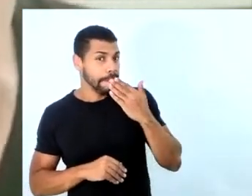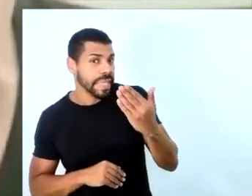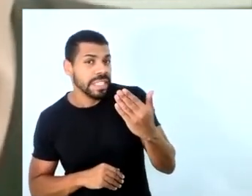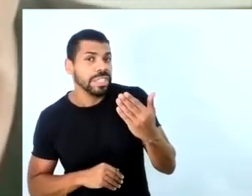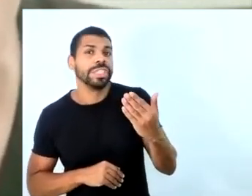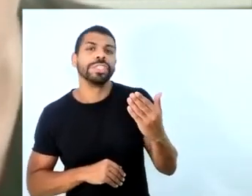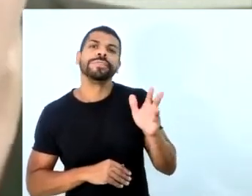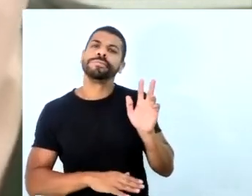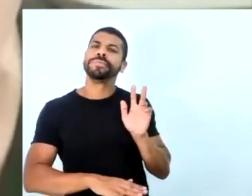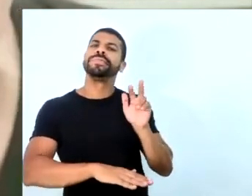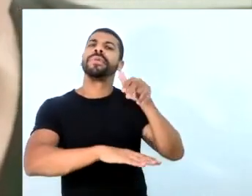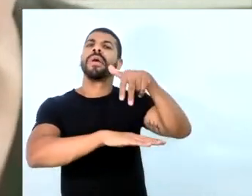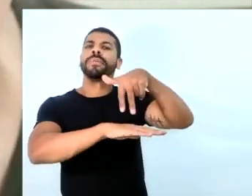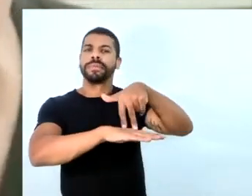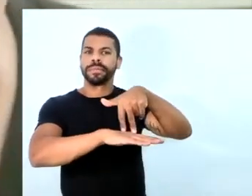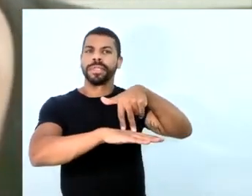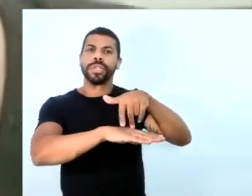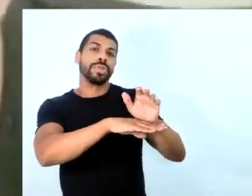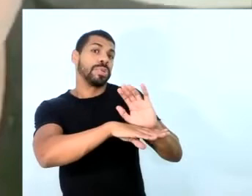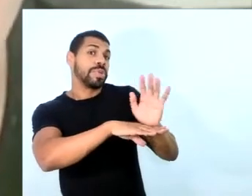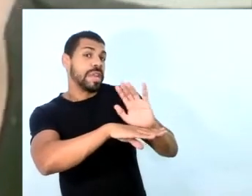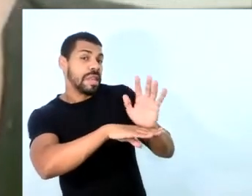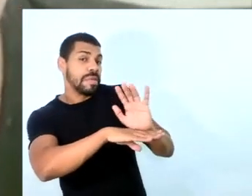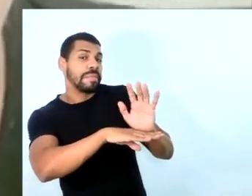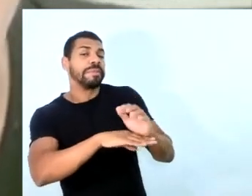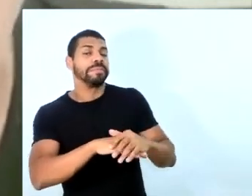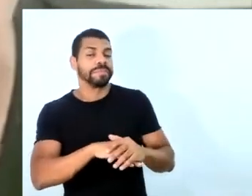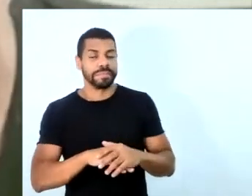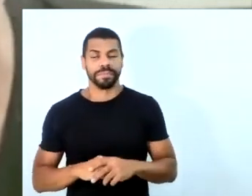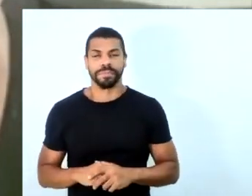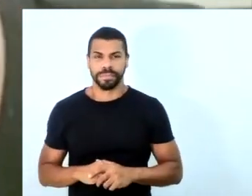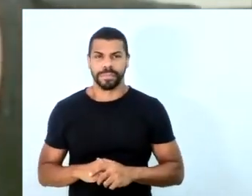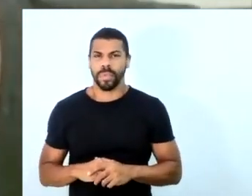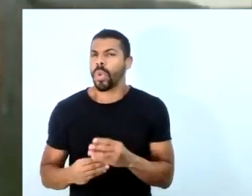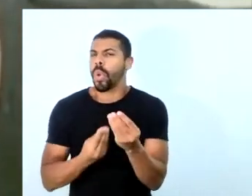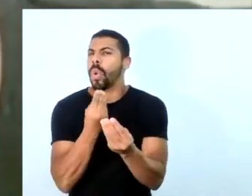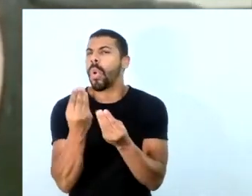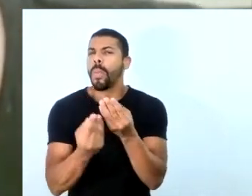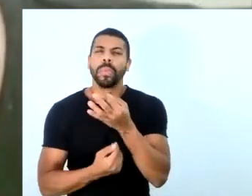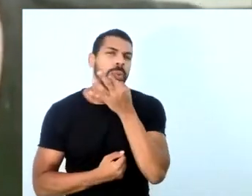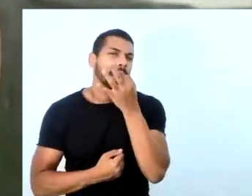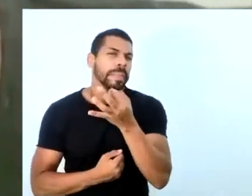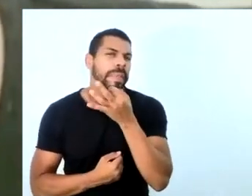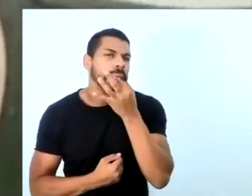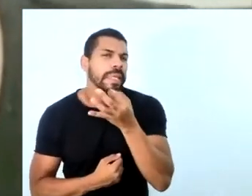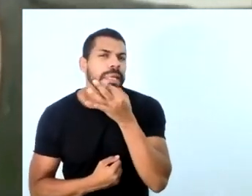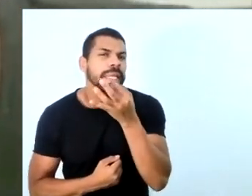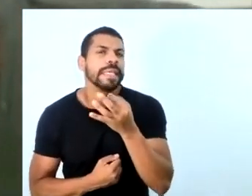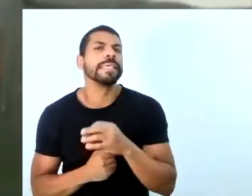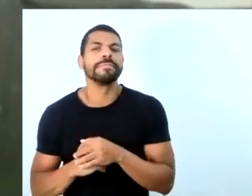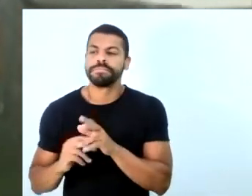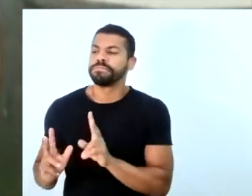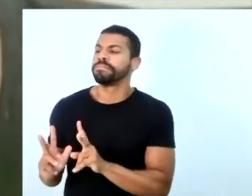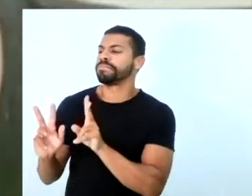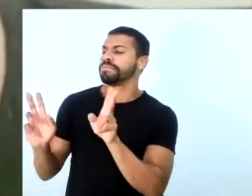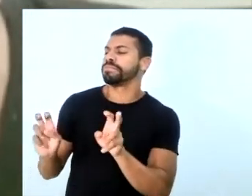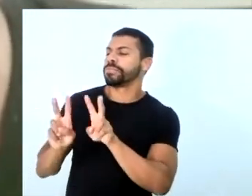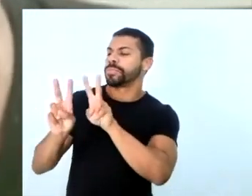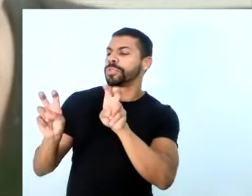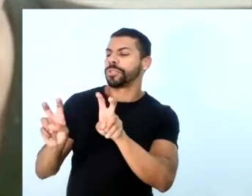reivindicar espaços dentro da indústria e dos editais também, né? Como é que você vê essa questão das cotas em editais,